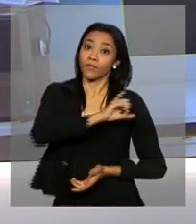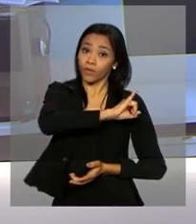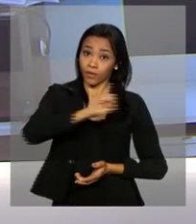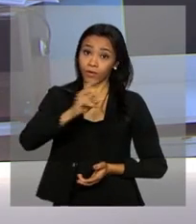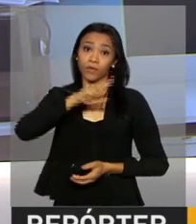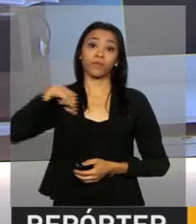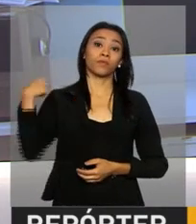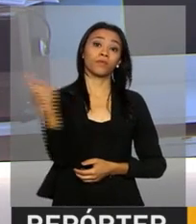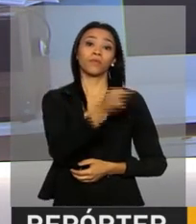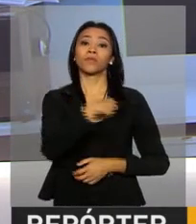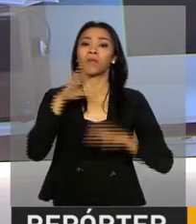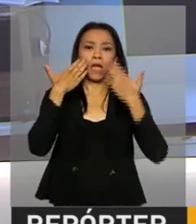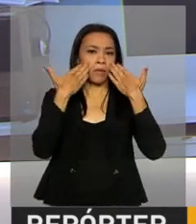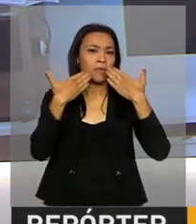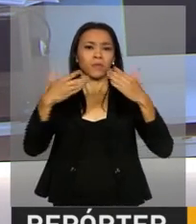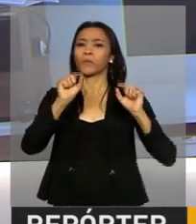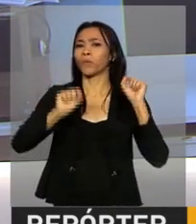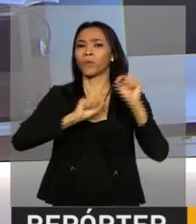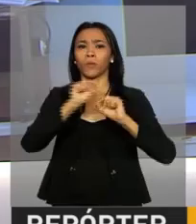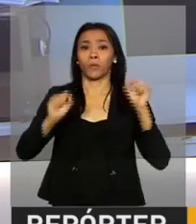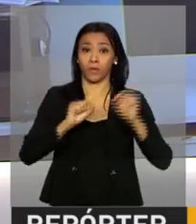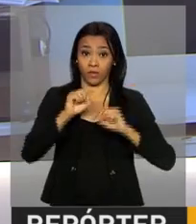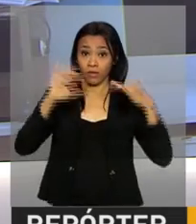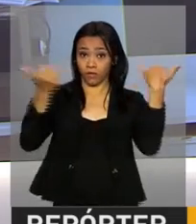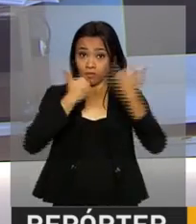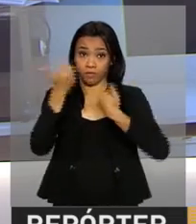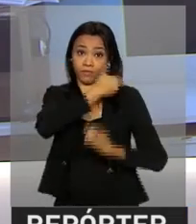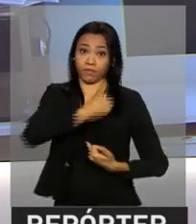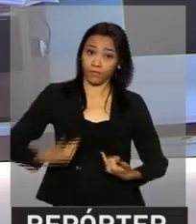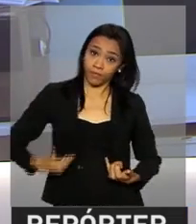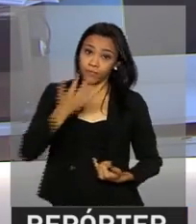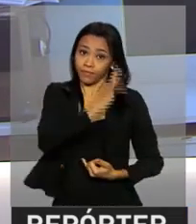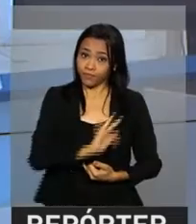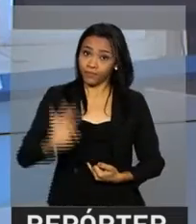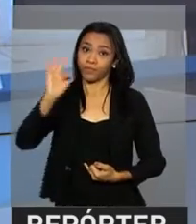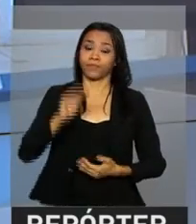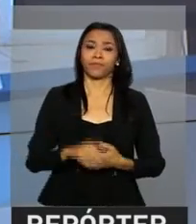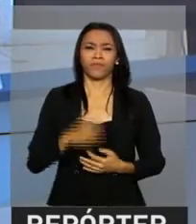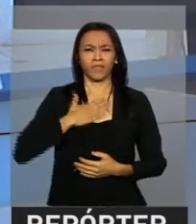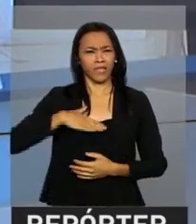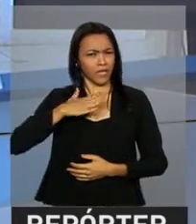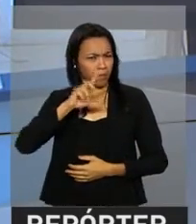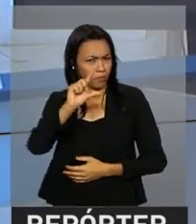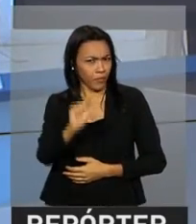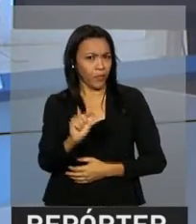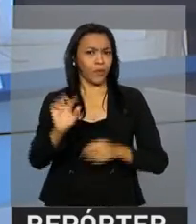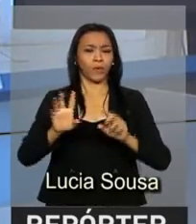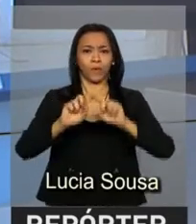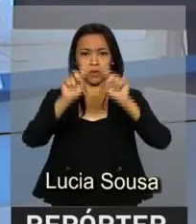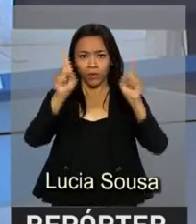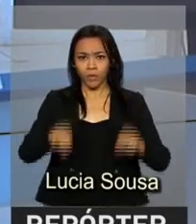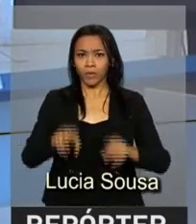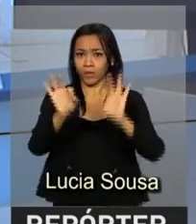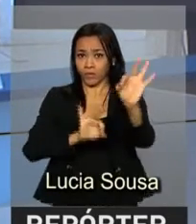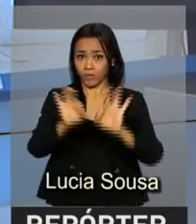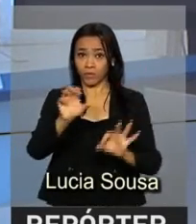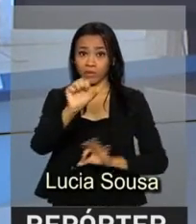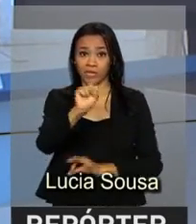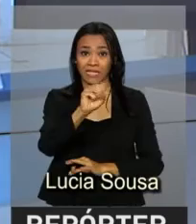Olá, estamos de volta com o repórter NBR e as notícias do governo federal. Daqui a pouco, o Plano Safra do Banco do